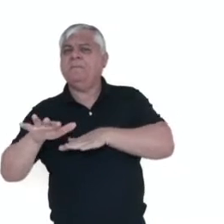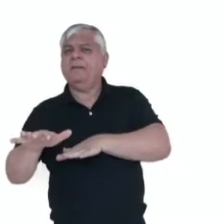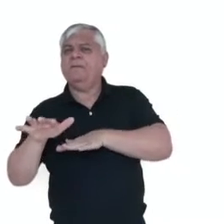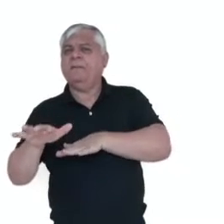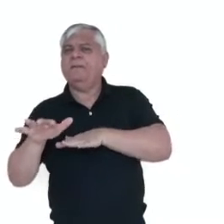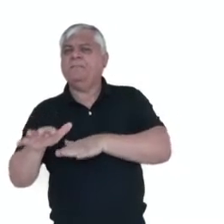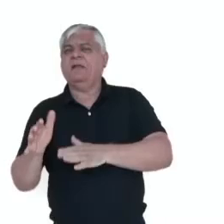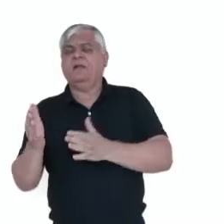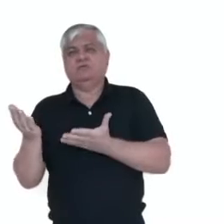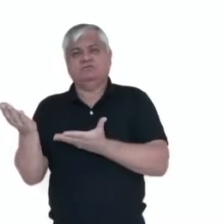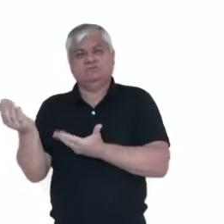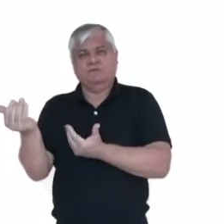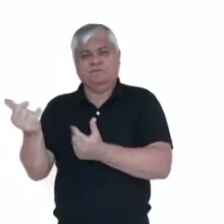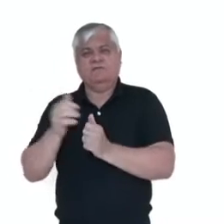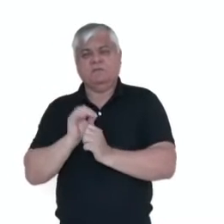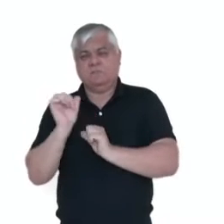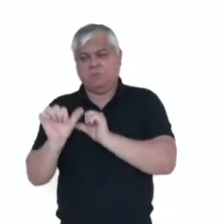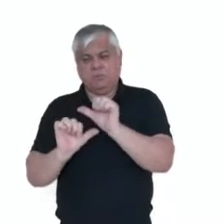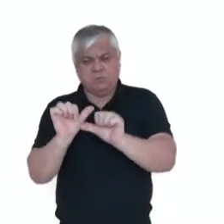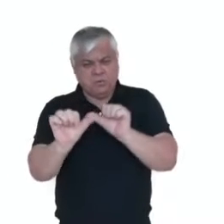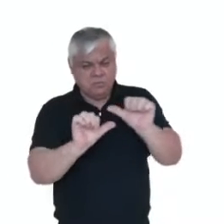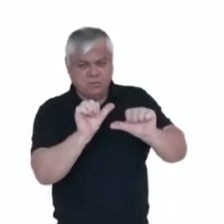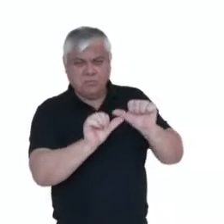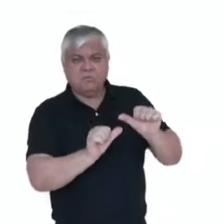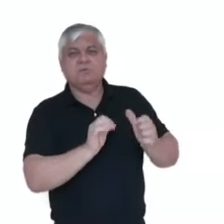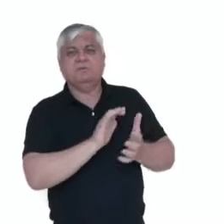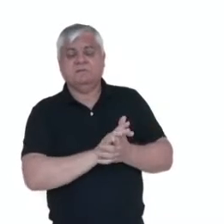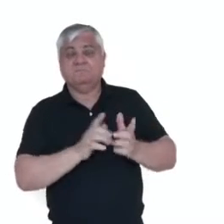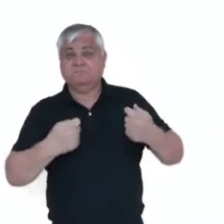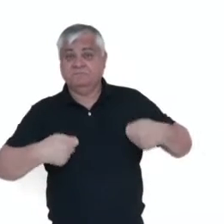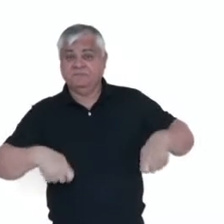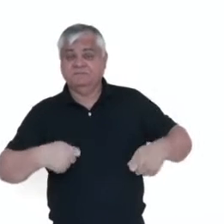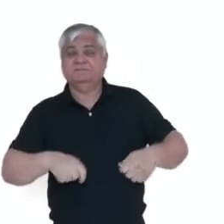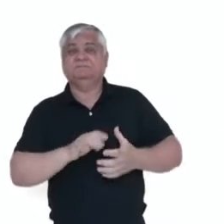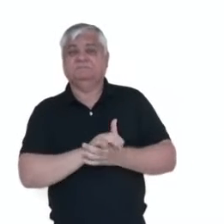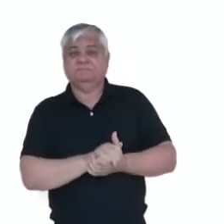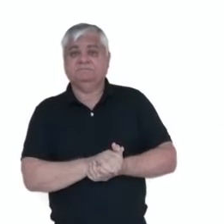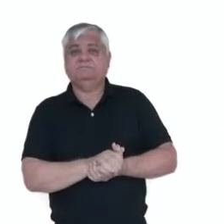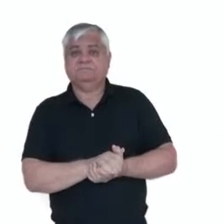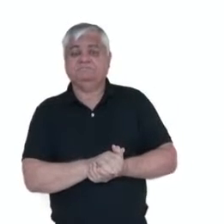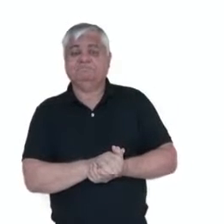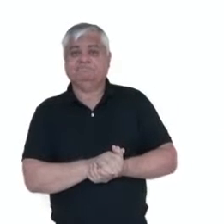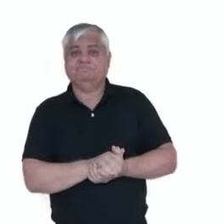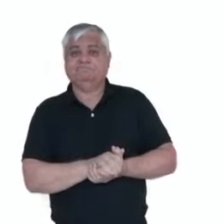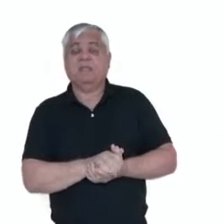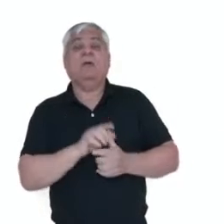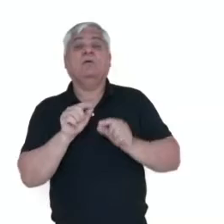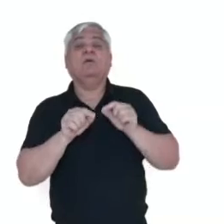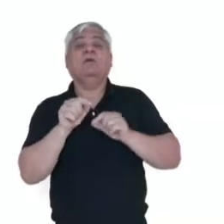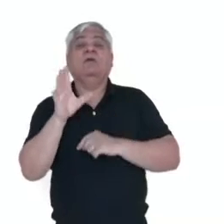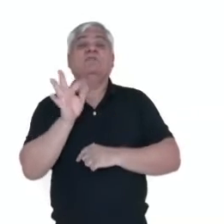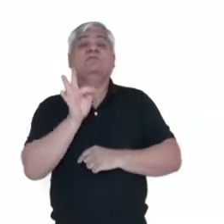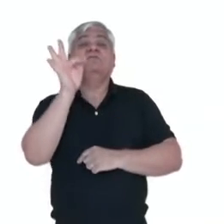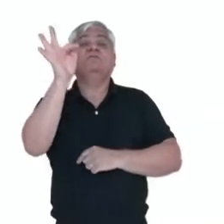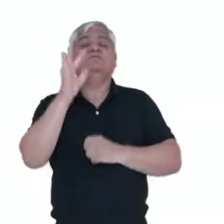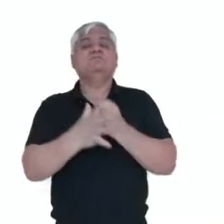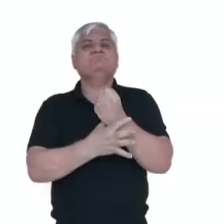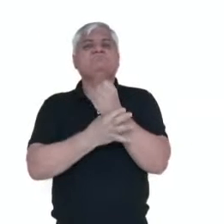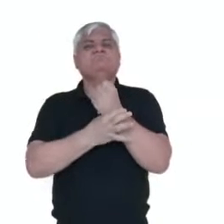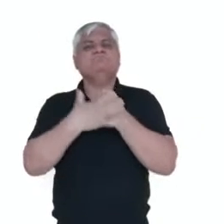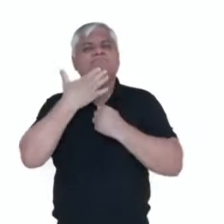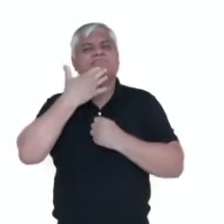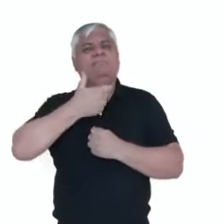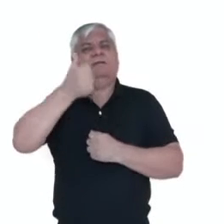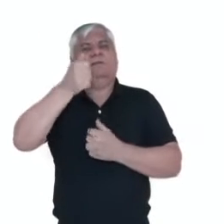na concretização das mudanças necessárias no presente, para que se assegure o futuro. Na coletiva